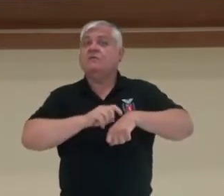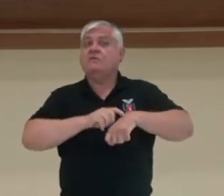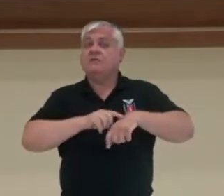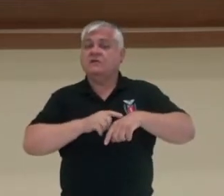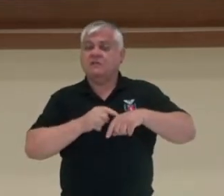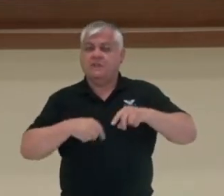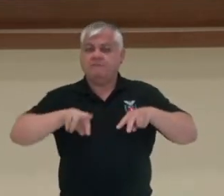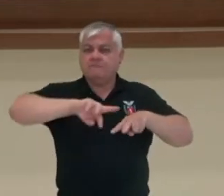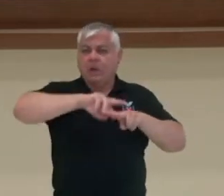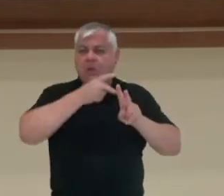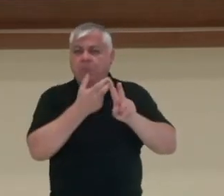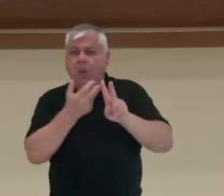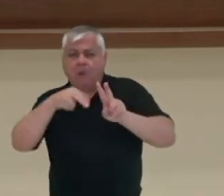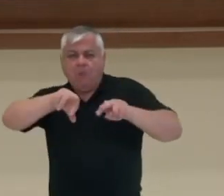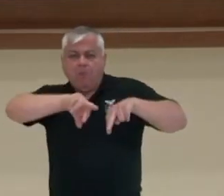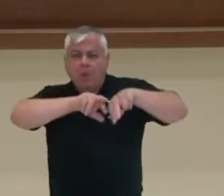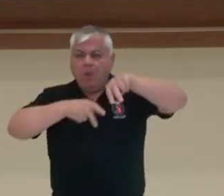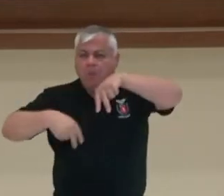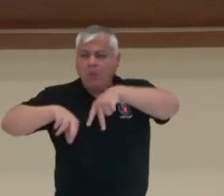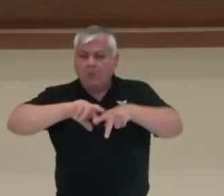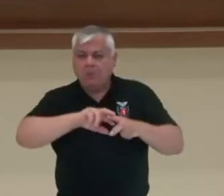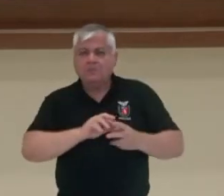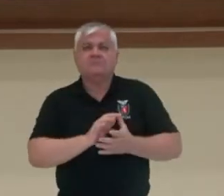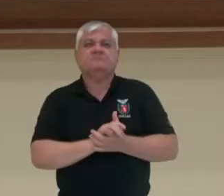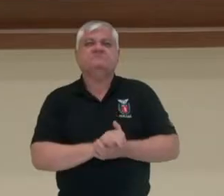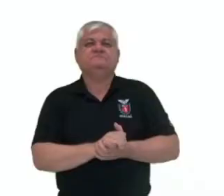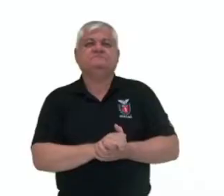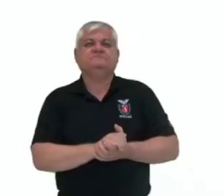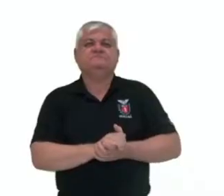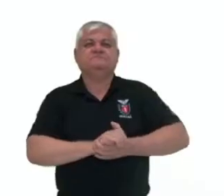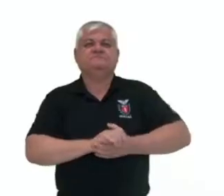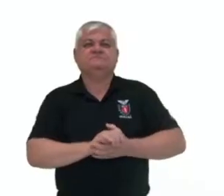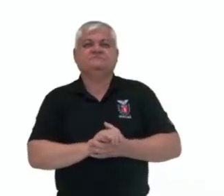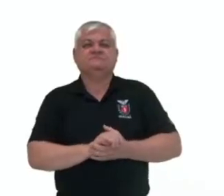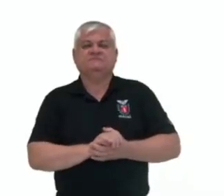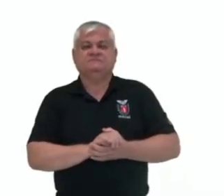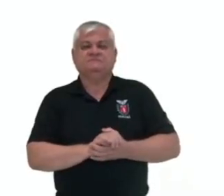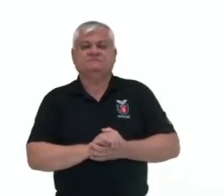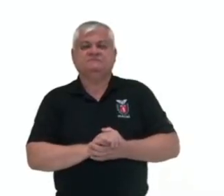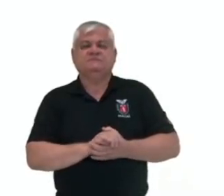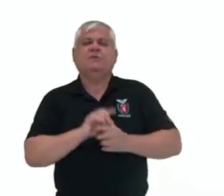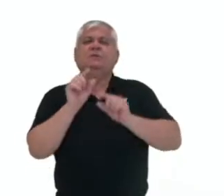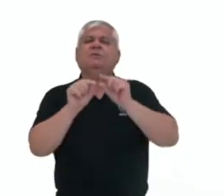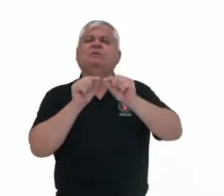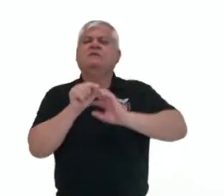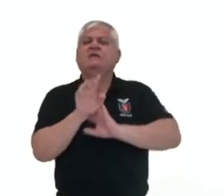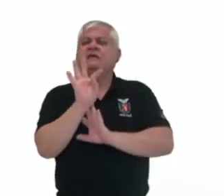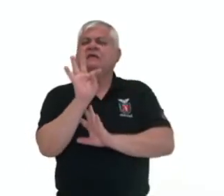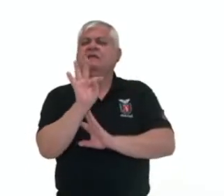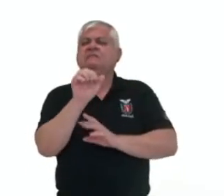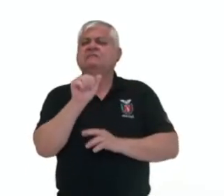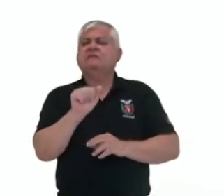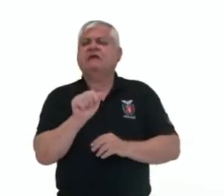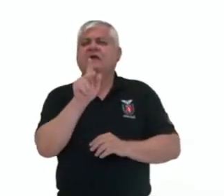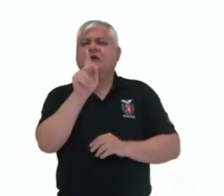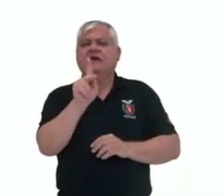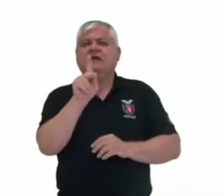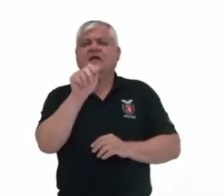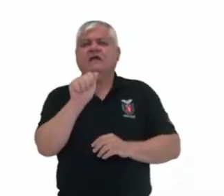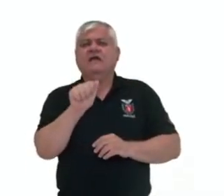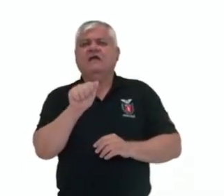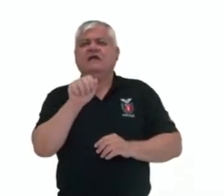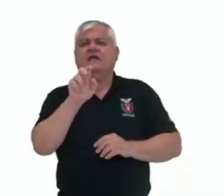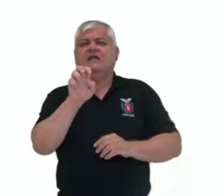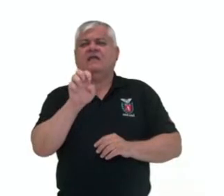evite lesões, por exemplo? Vamos lá, vamos ver. Vamos definir primeiro o que é o Taekwondo. A gente tem que saber, entender